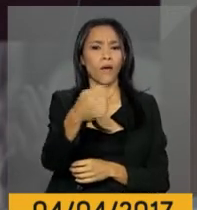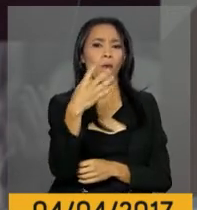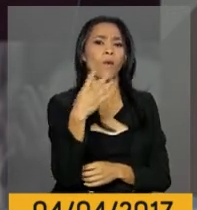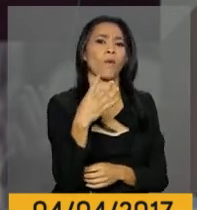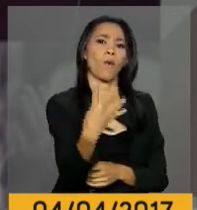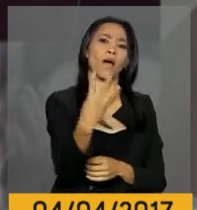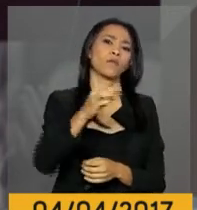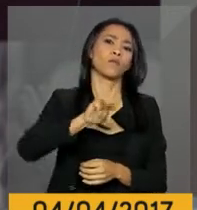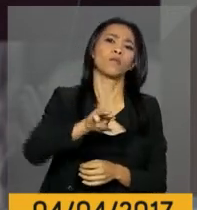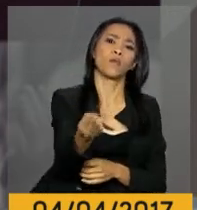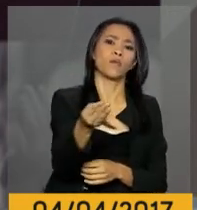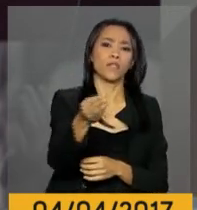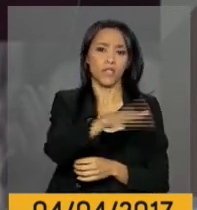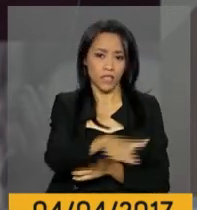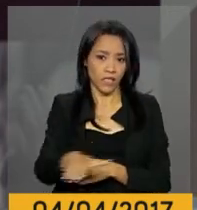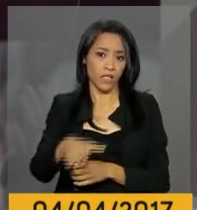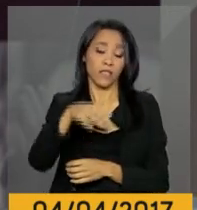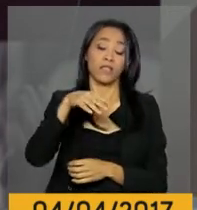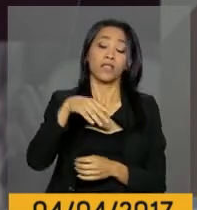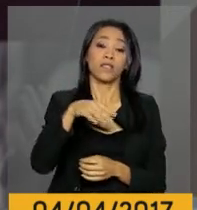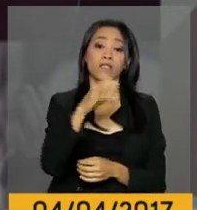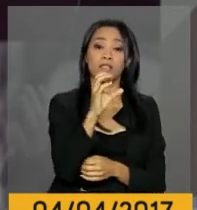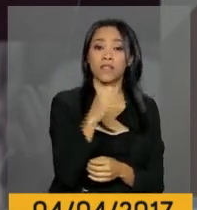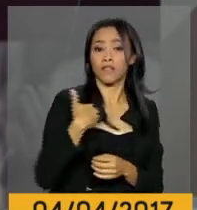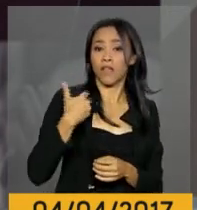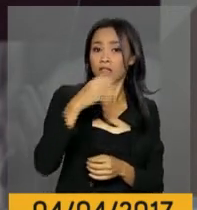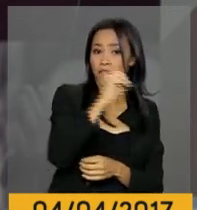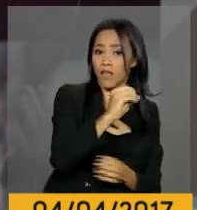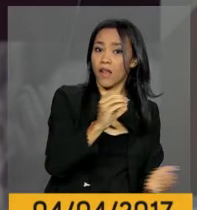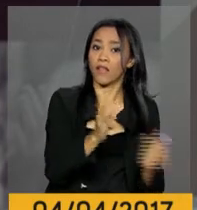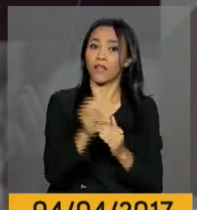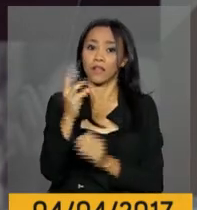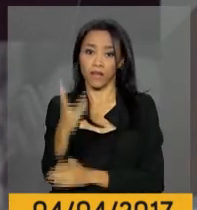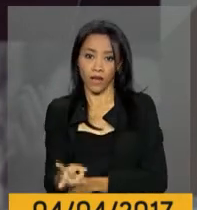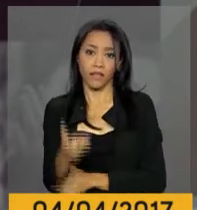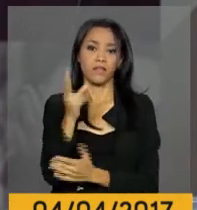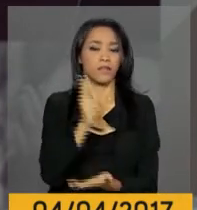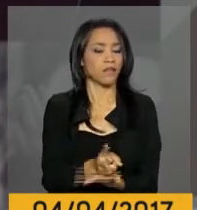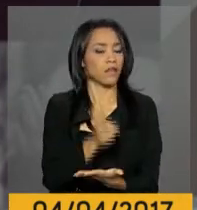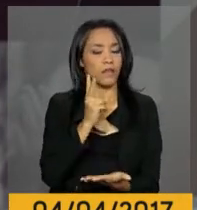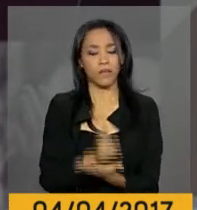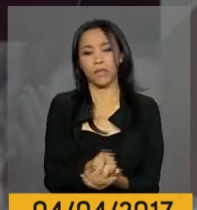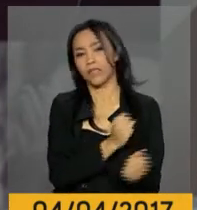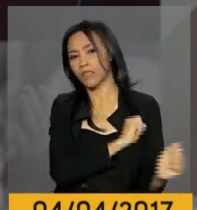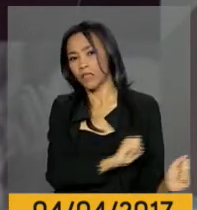crianças de 0 a 3 anos sejam acompanhadas